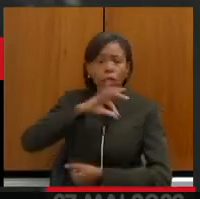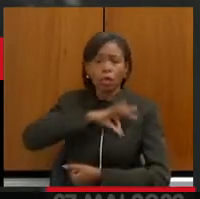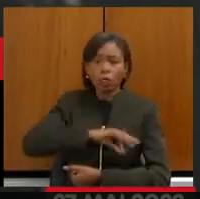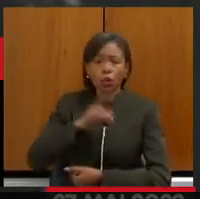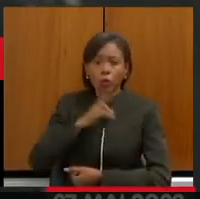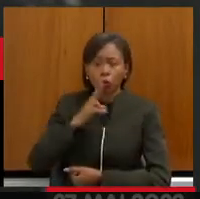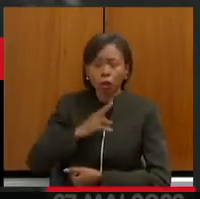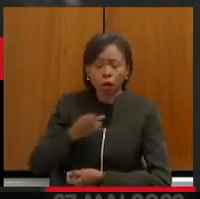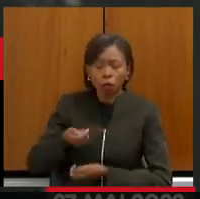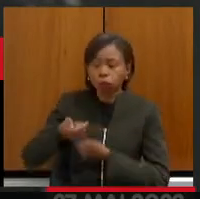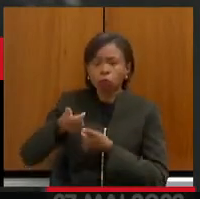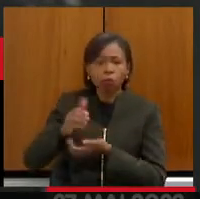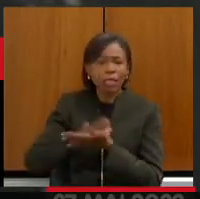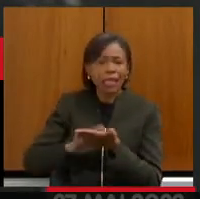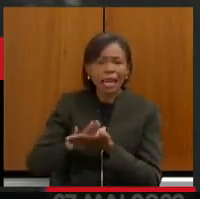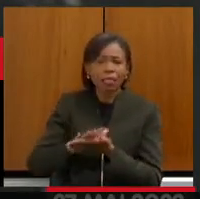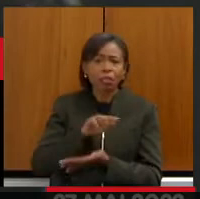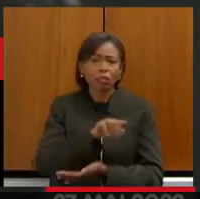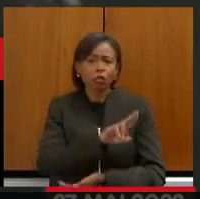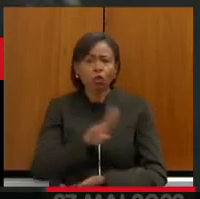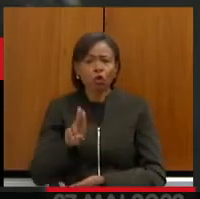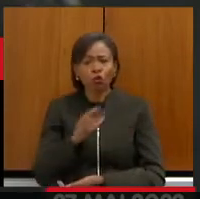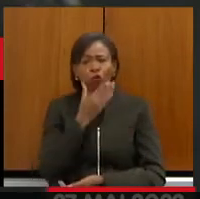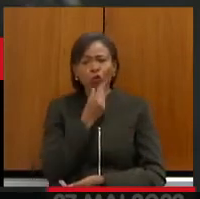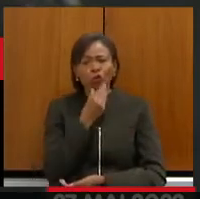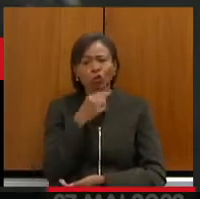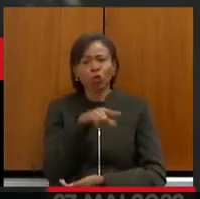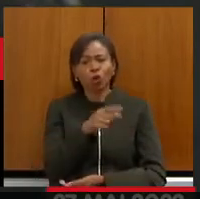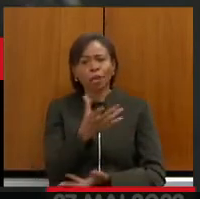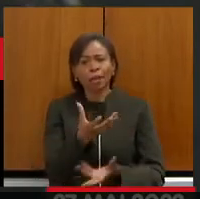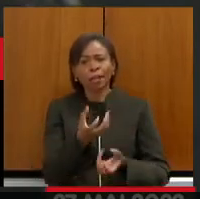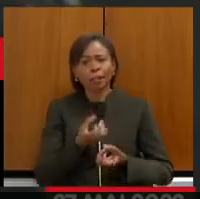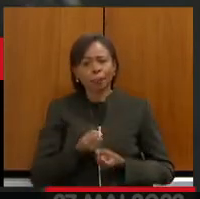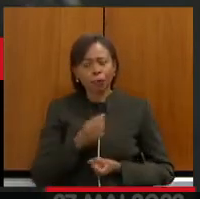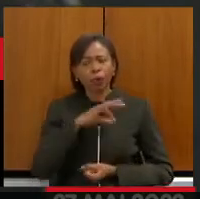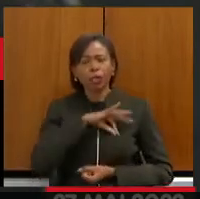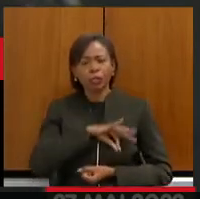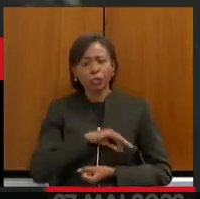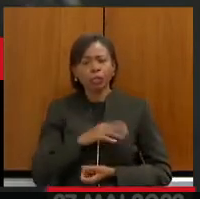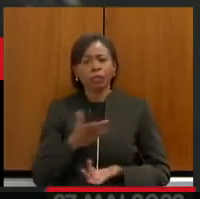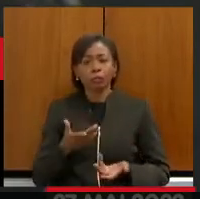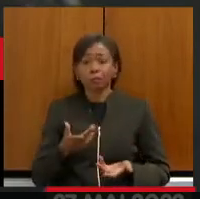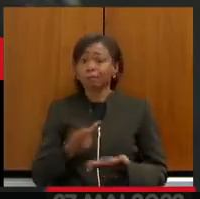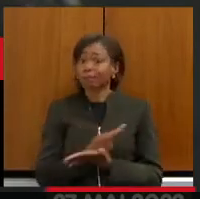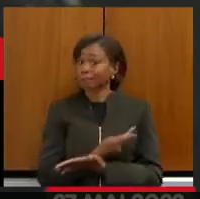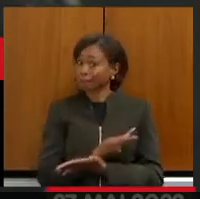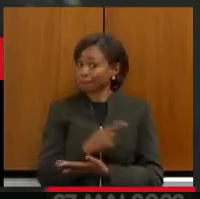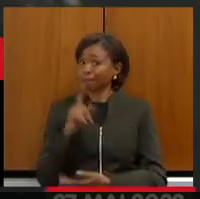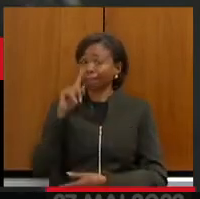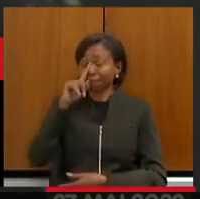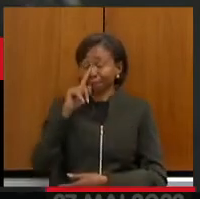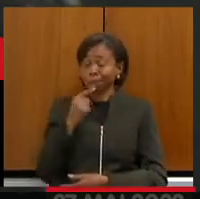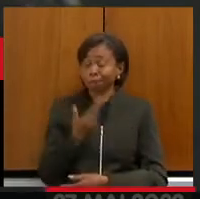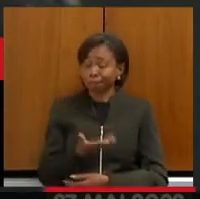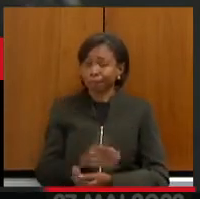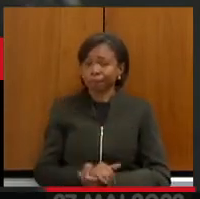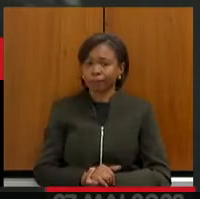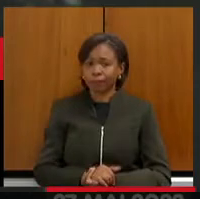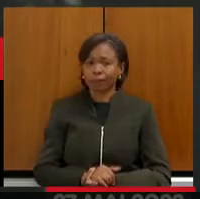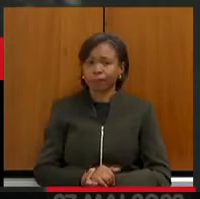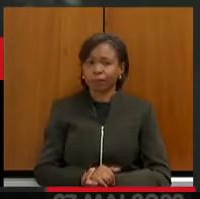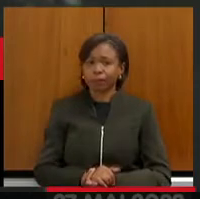ficou no nome dos homens e a gente sabe quando isso acontece o perigo que é né E